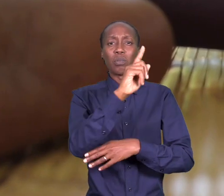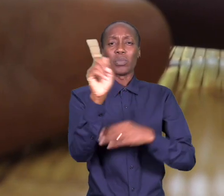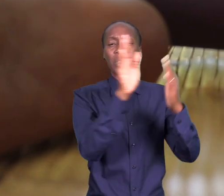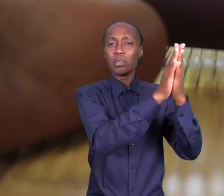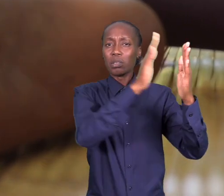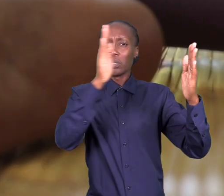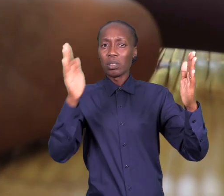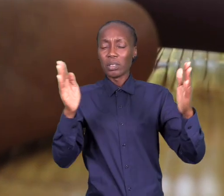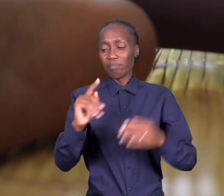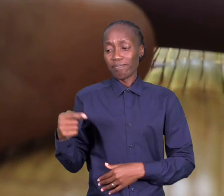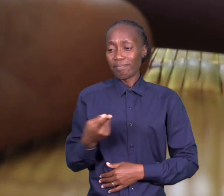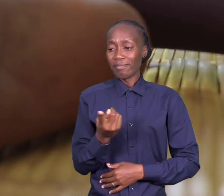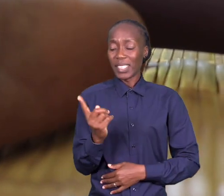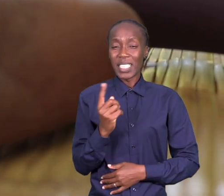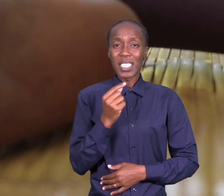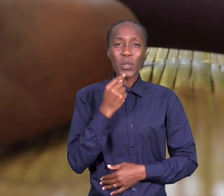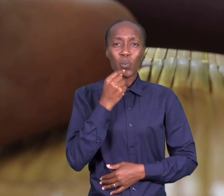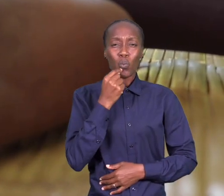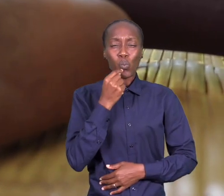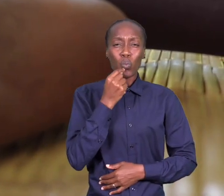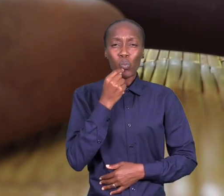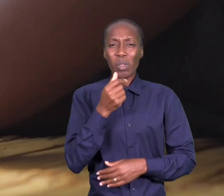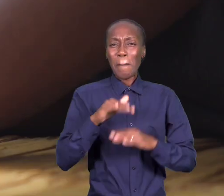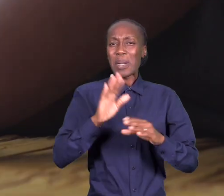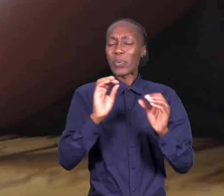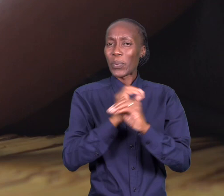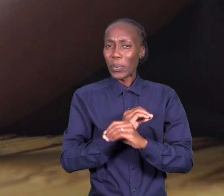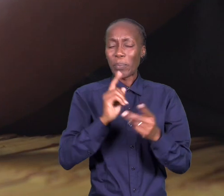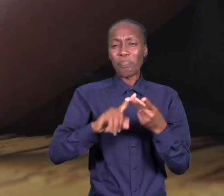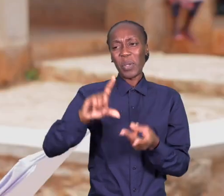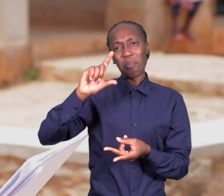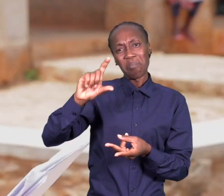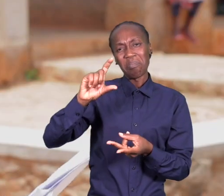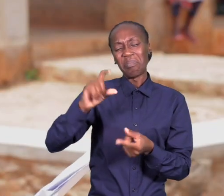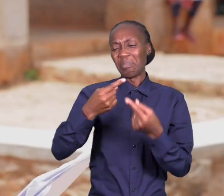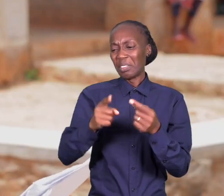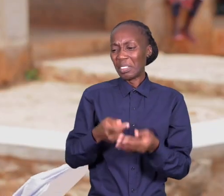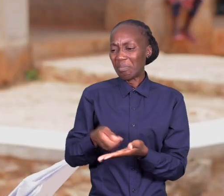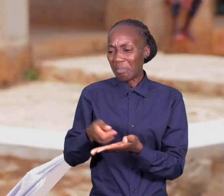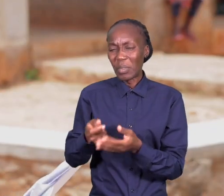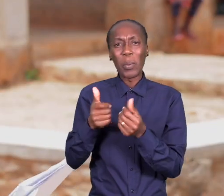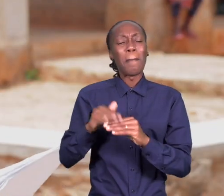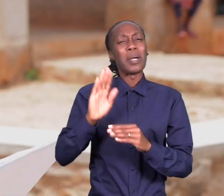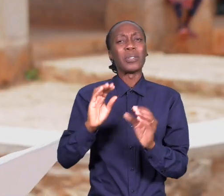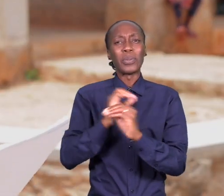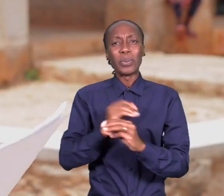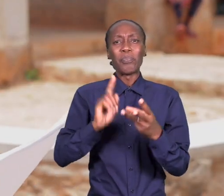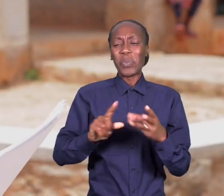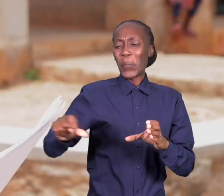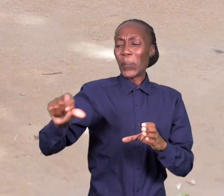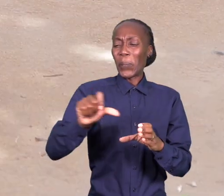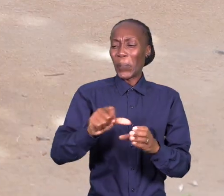estas não podem consumir muitos doces, não podem consumir os enlatados, não podem consumir